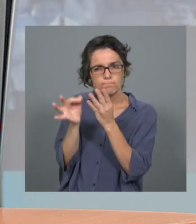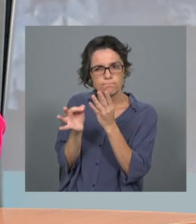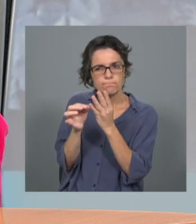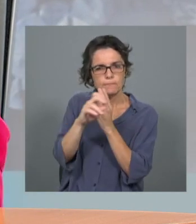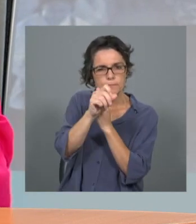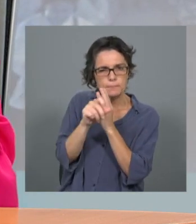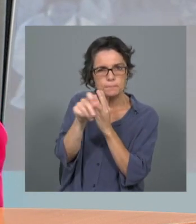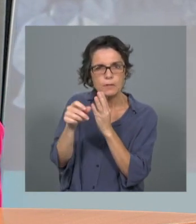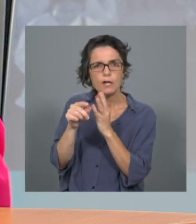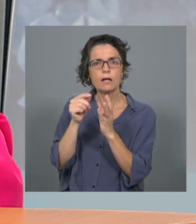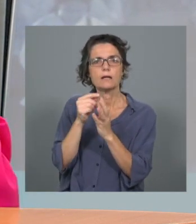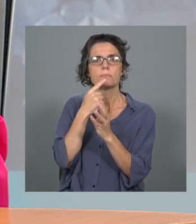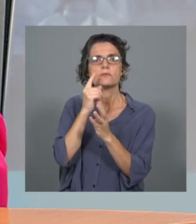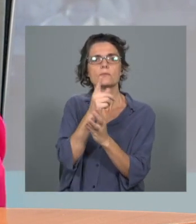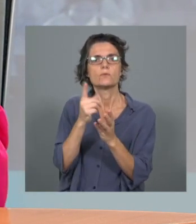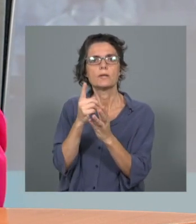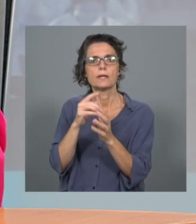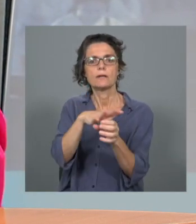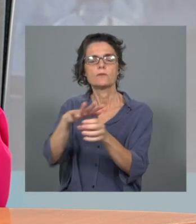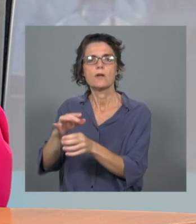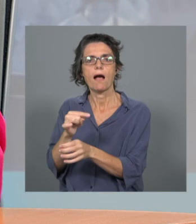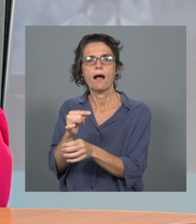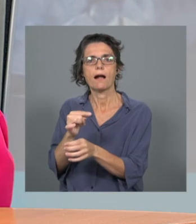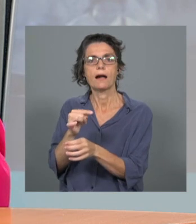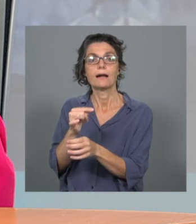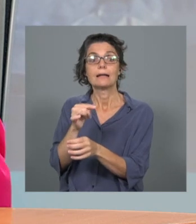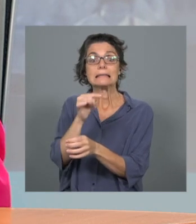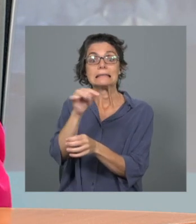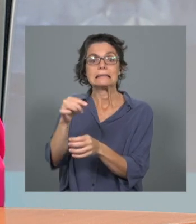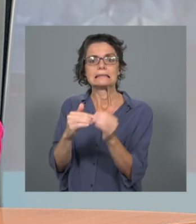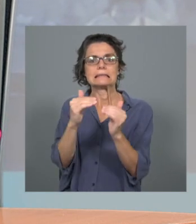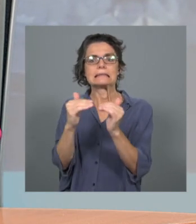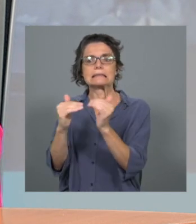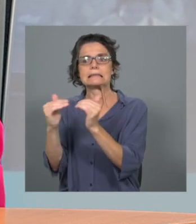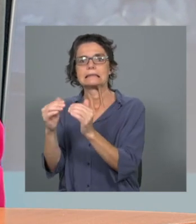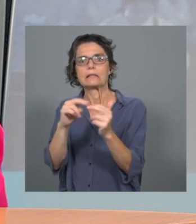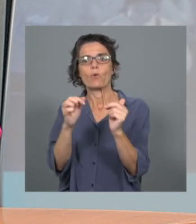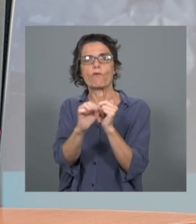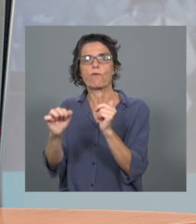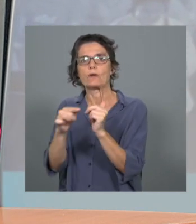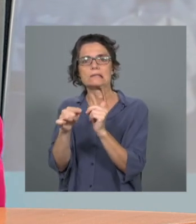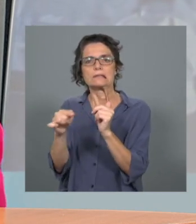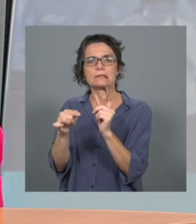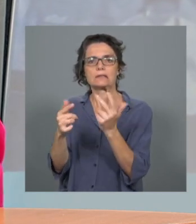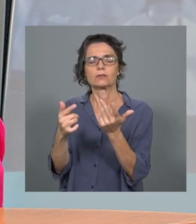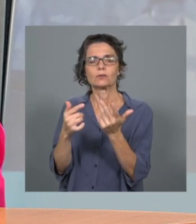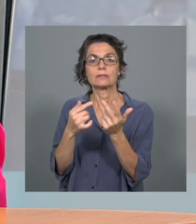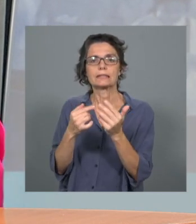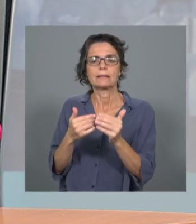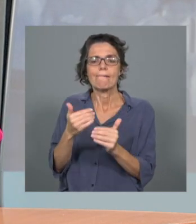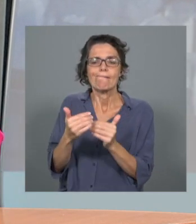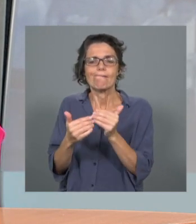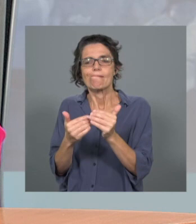localmente, temos muitas situações em que o equilíbrio em cada Câmara vai ter que ser feito dia a dia,